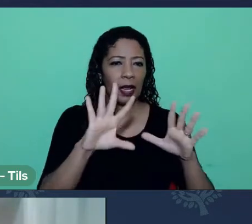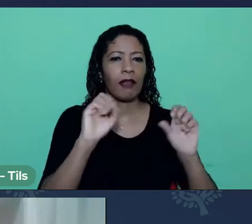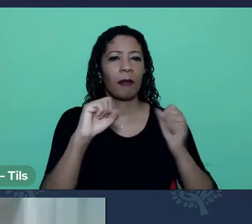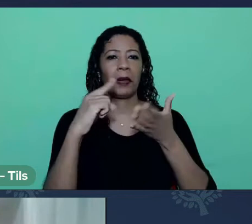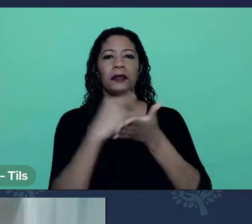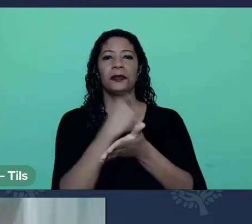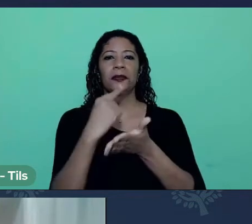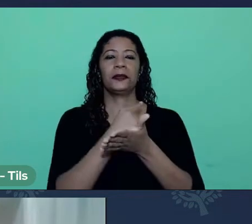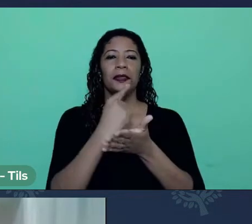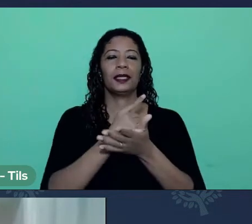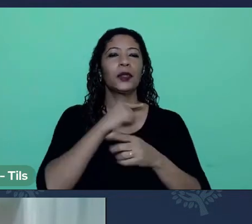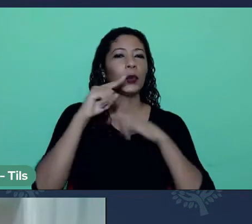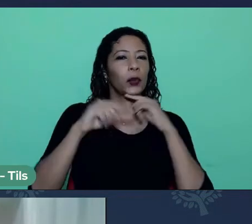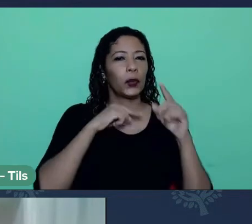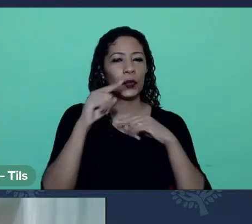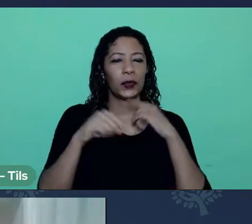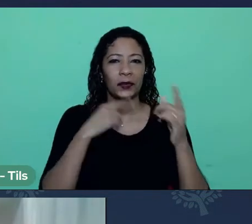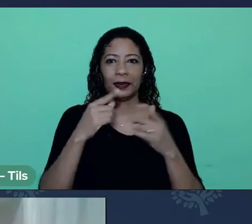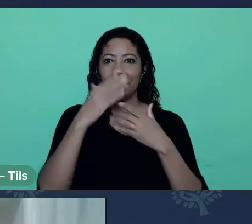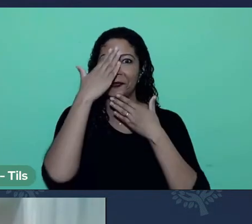obrigado.